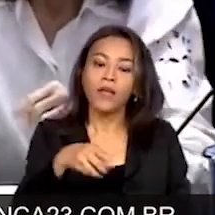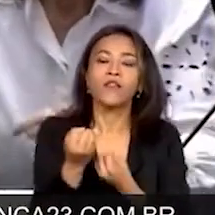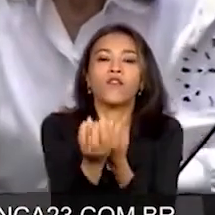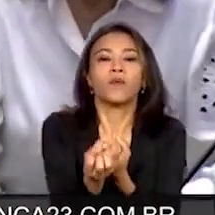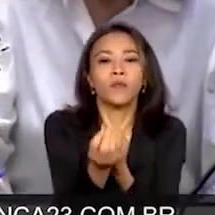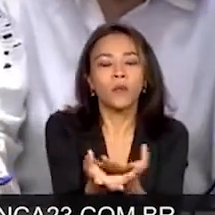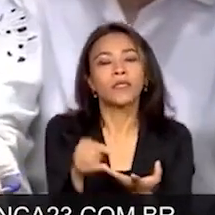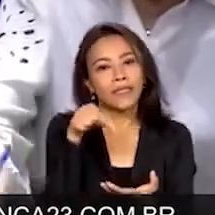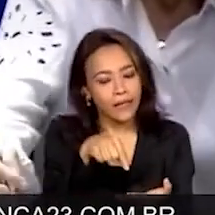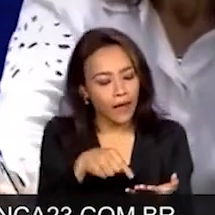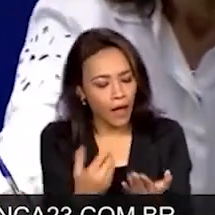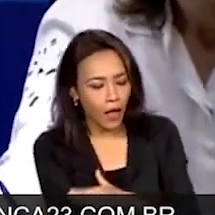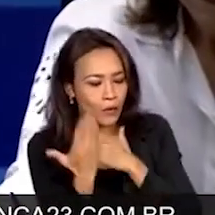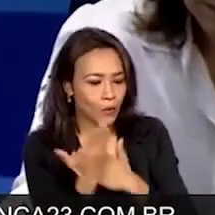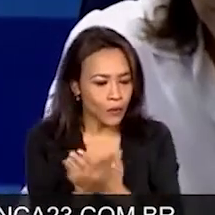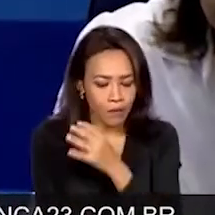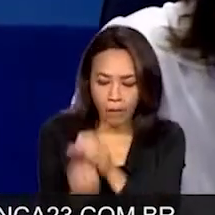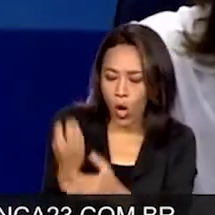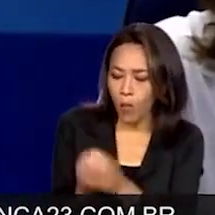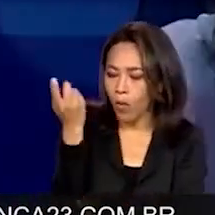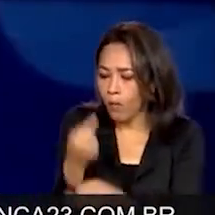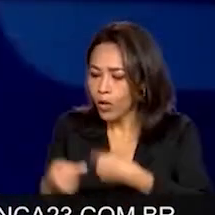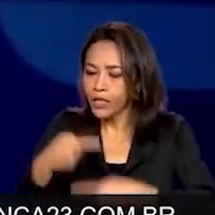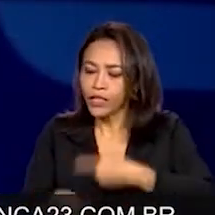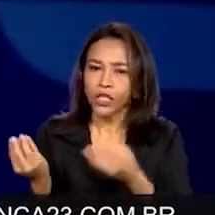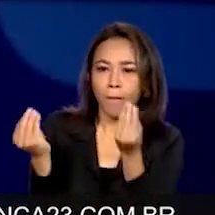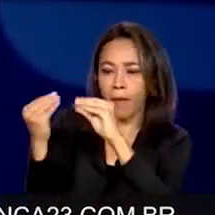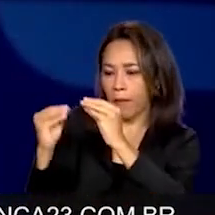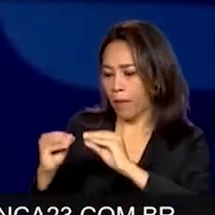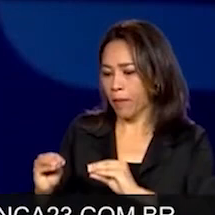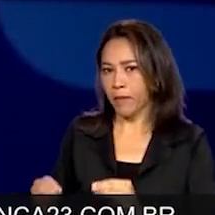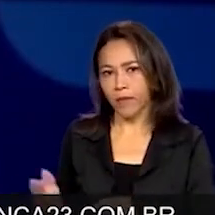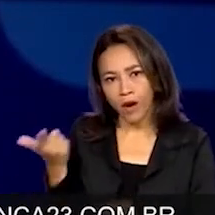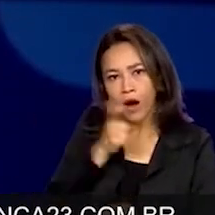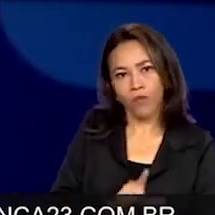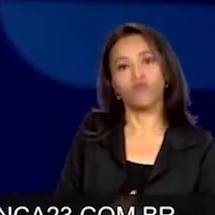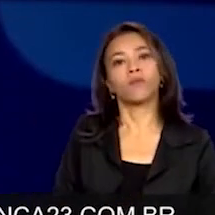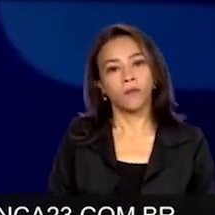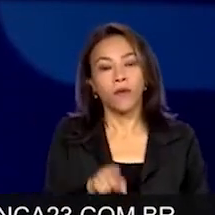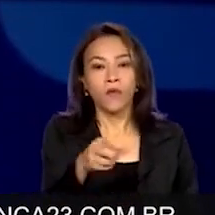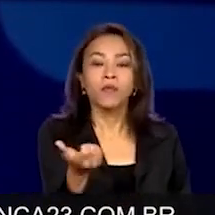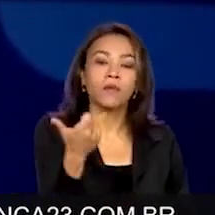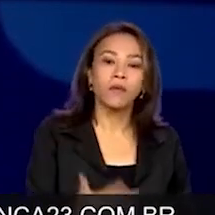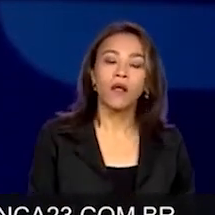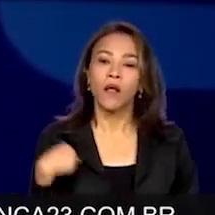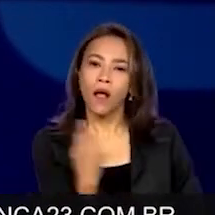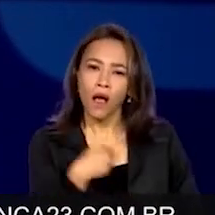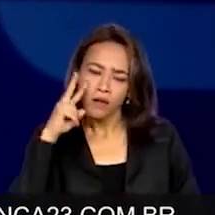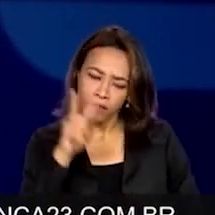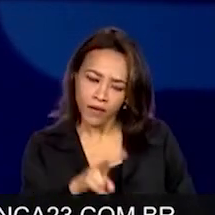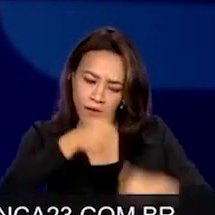servem para o país construir políticas públicas. Para que a gente possa não só avaliar a situação da